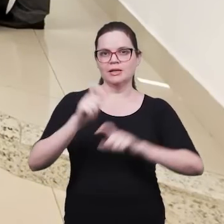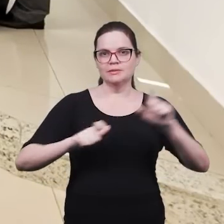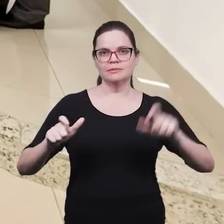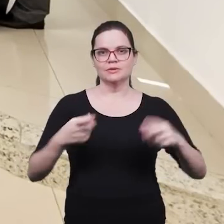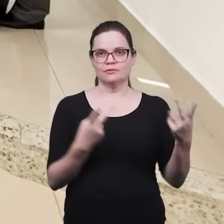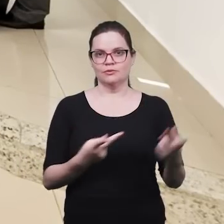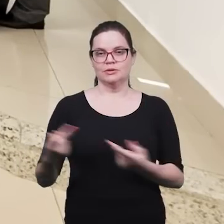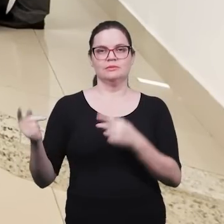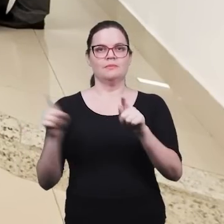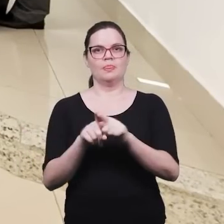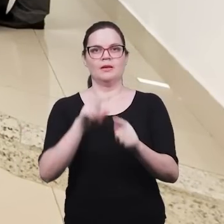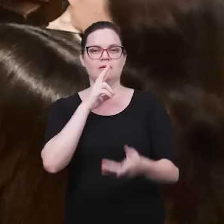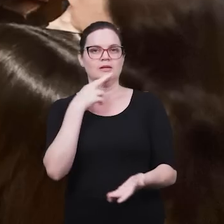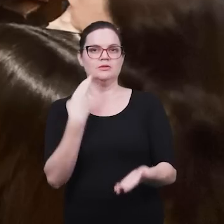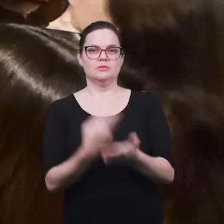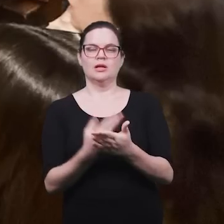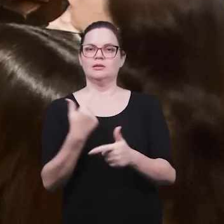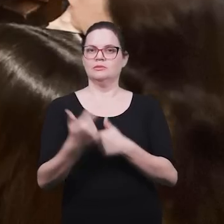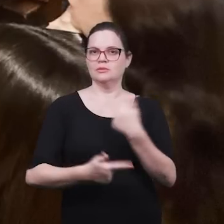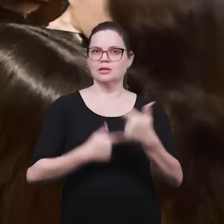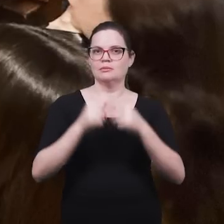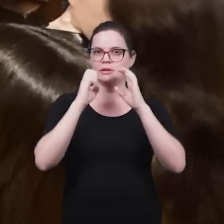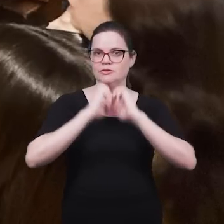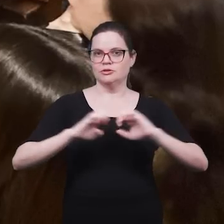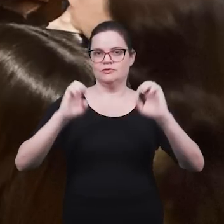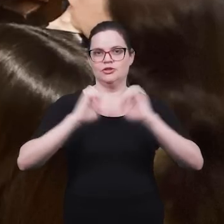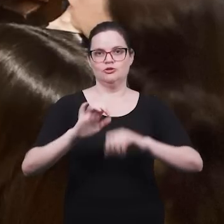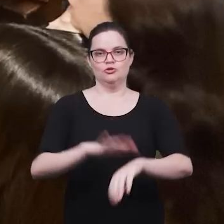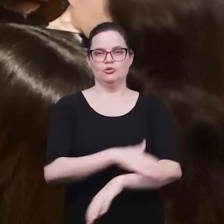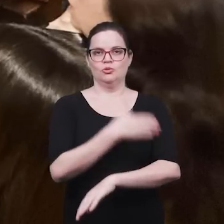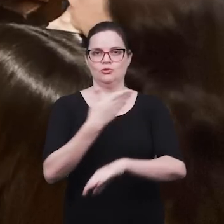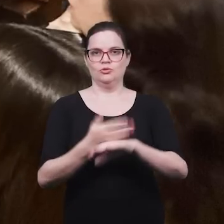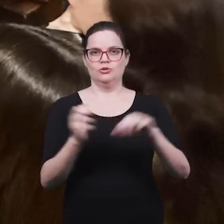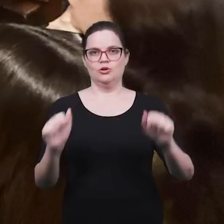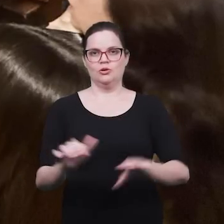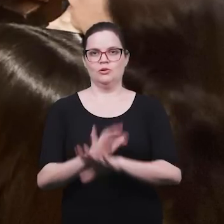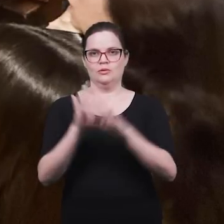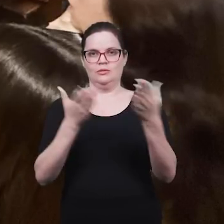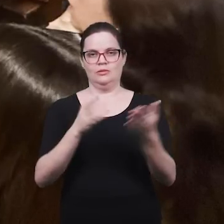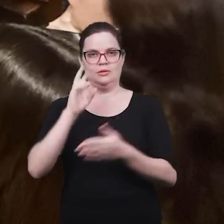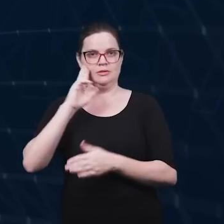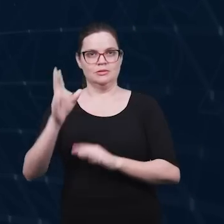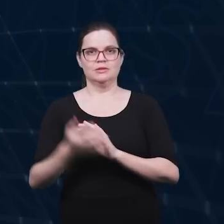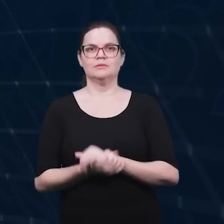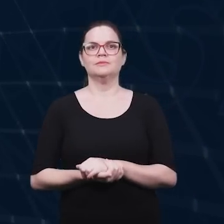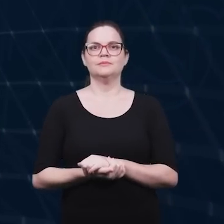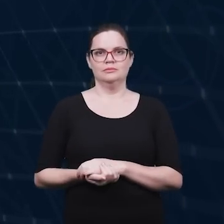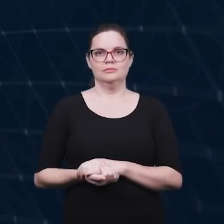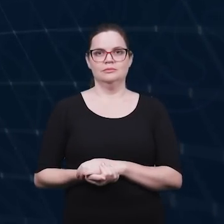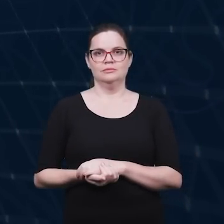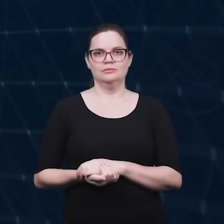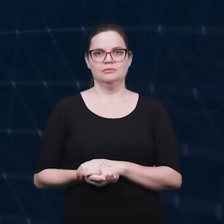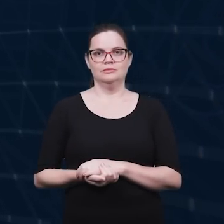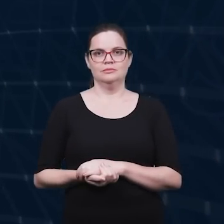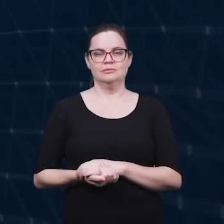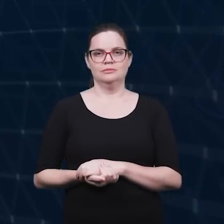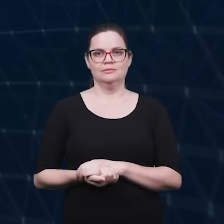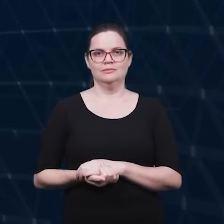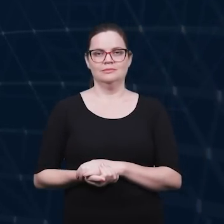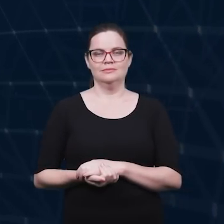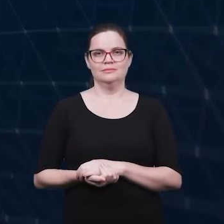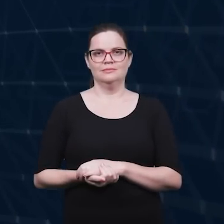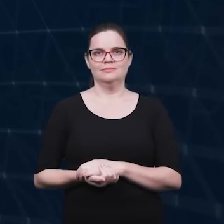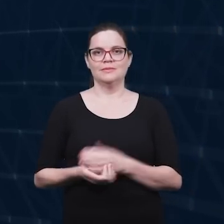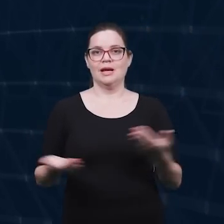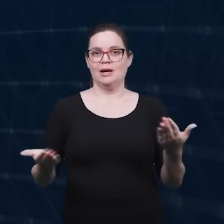do trabalho evangelístico realizado ao longo do dia. Toda a honra e glória ao nosso Deus. Agora vamos lá para a região de Santos.